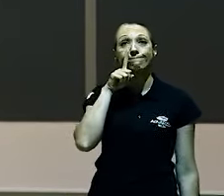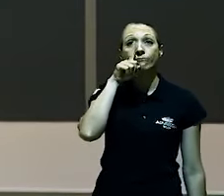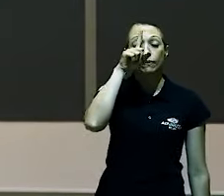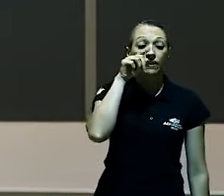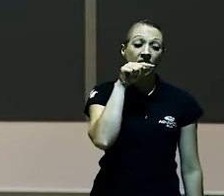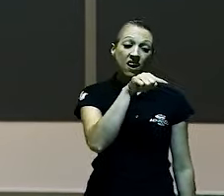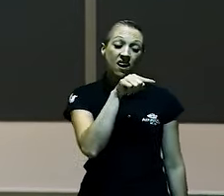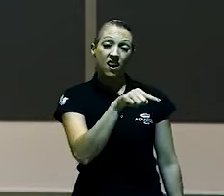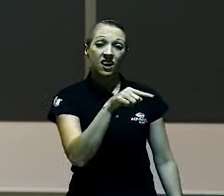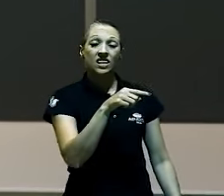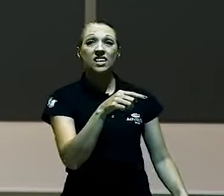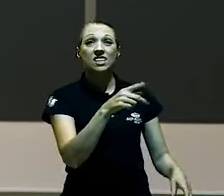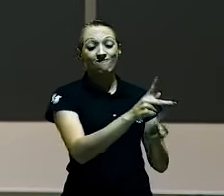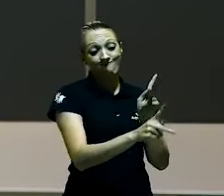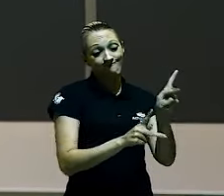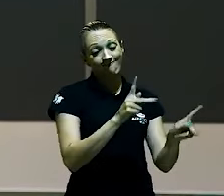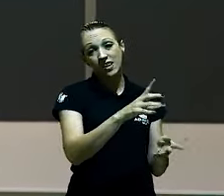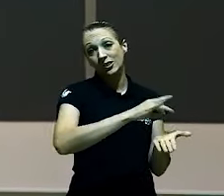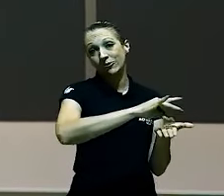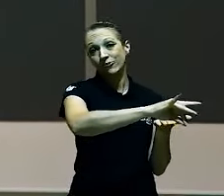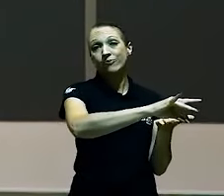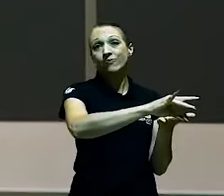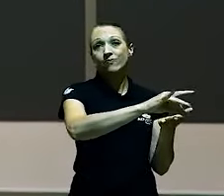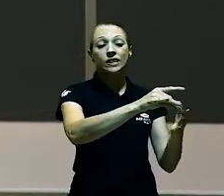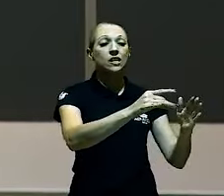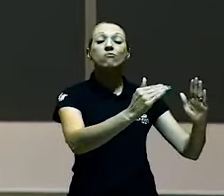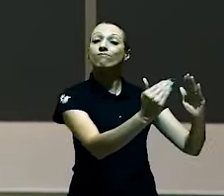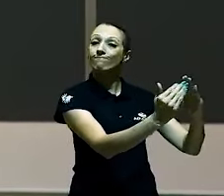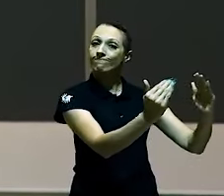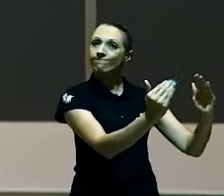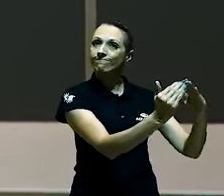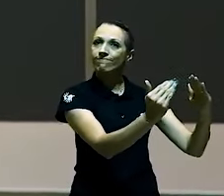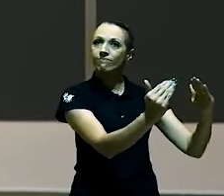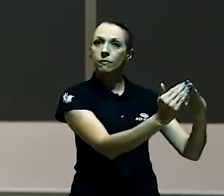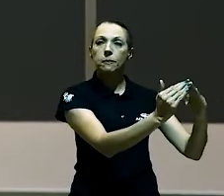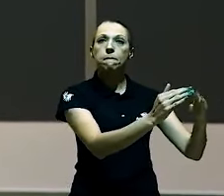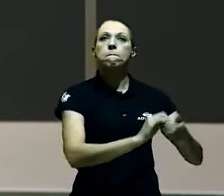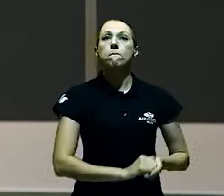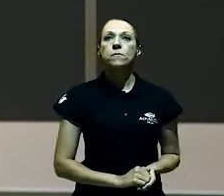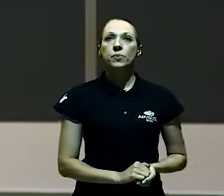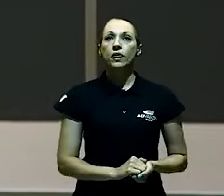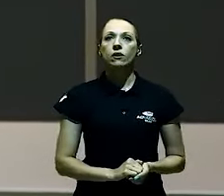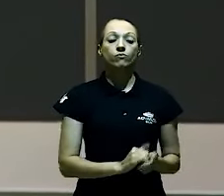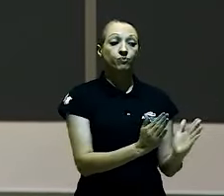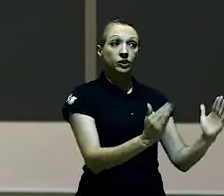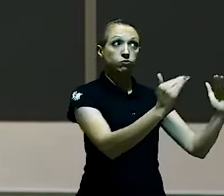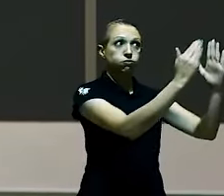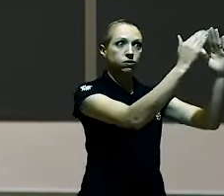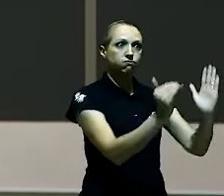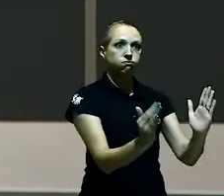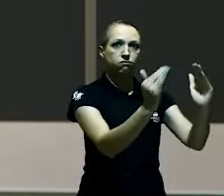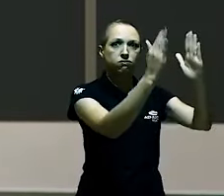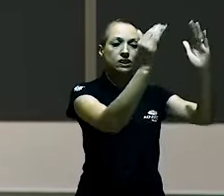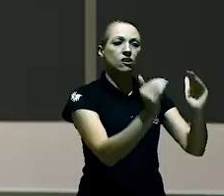Assírio, um império que em tempos atrás havia dominado a nação de Israel, um império que estava crescendo e que